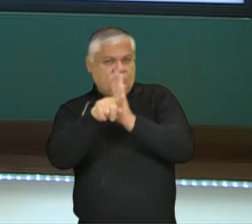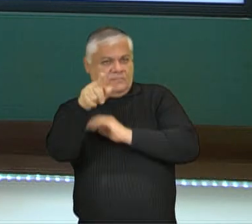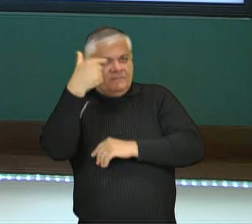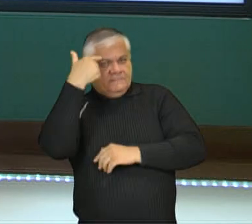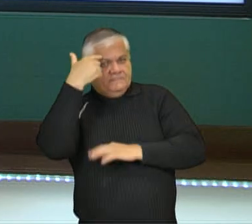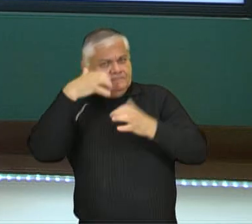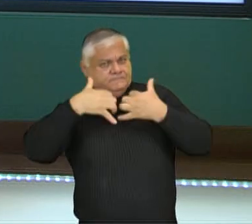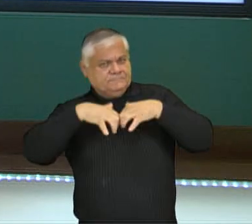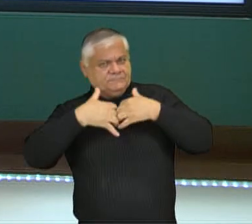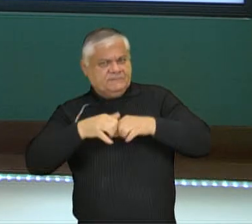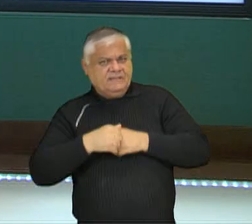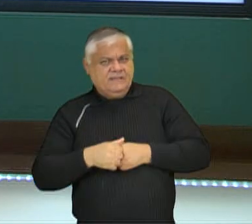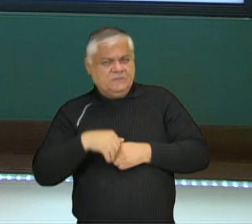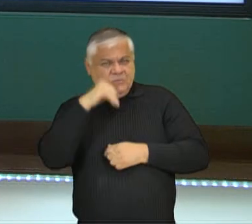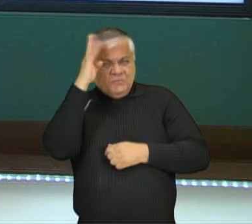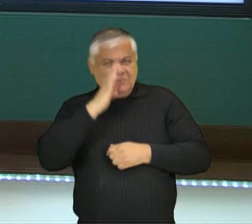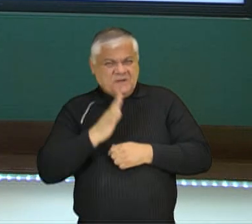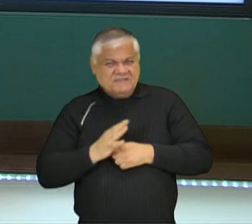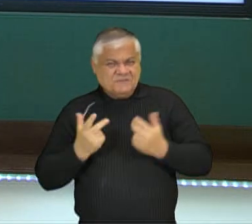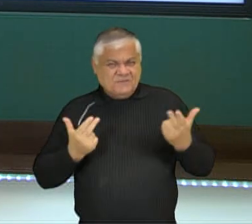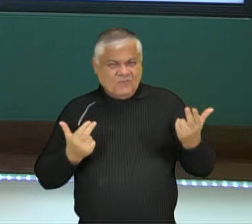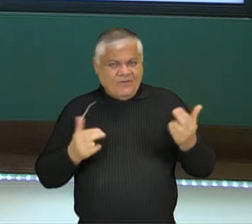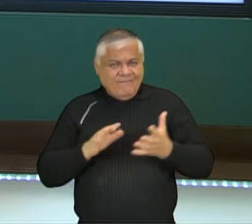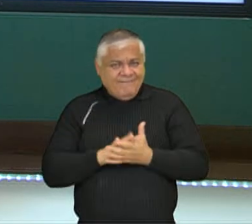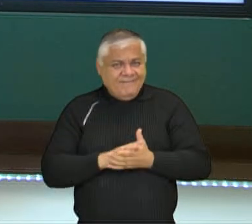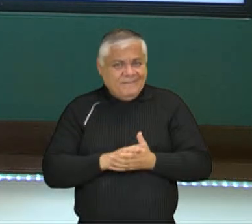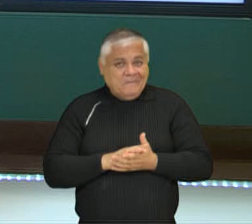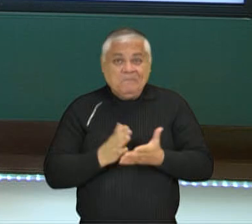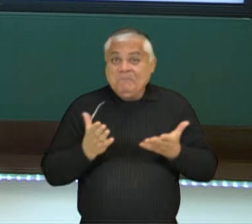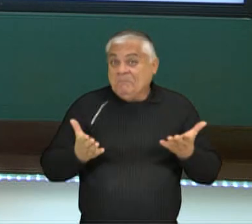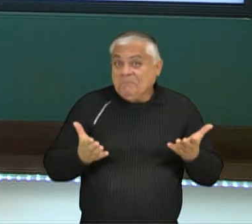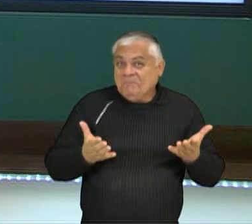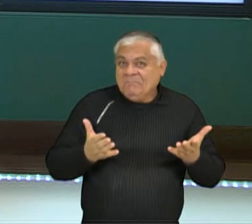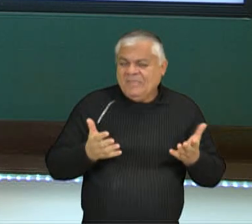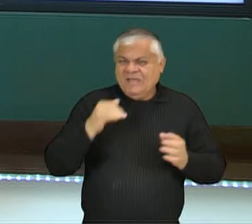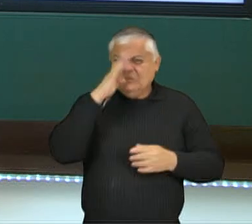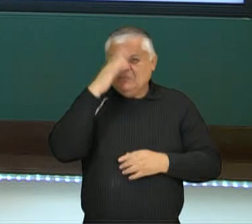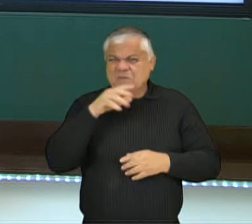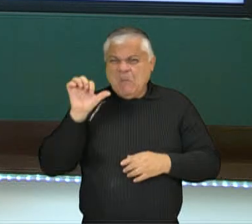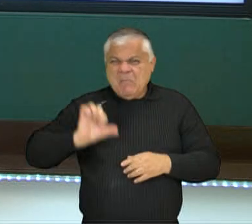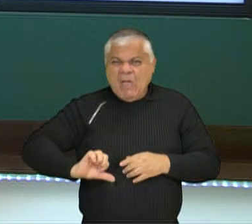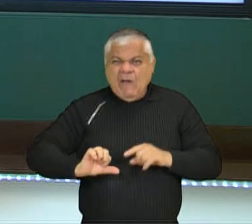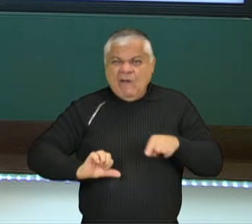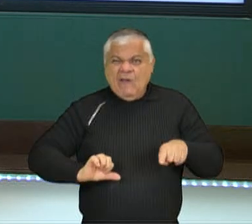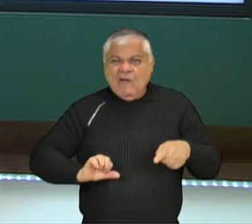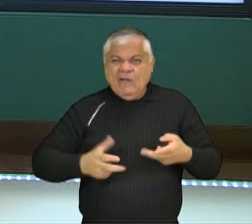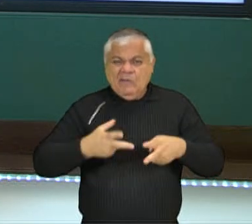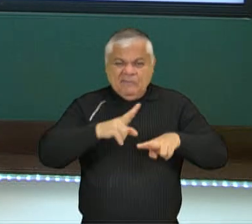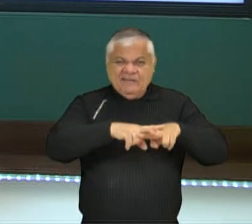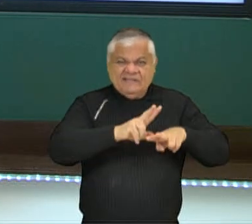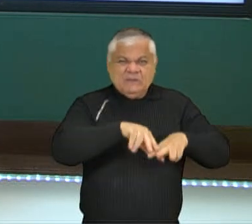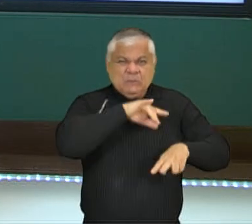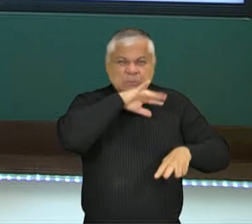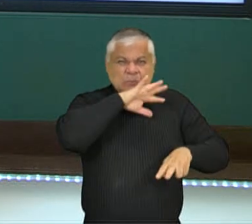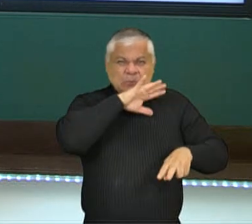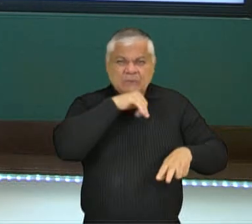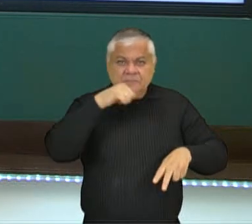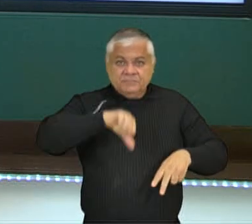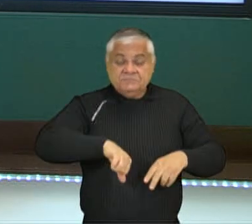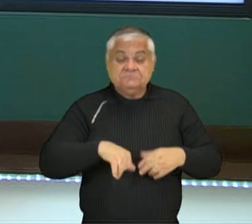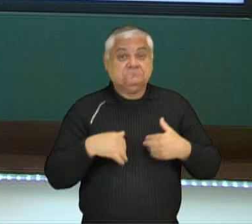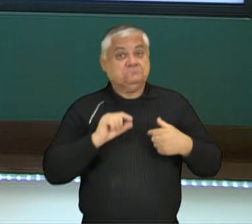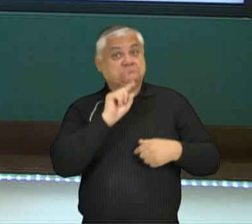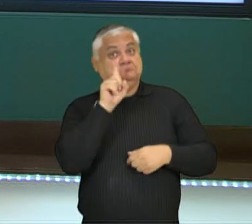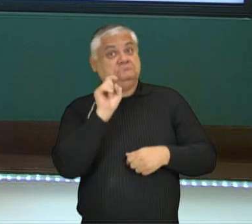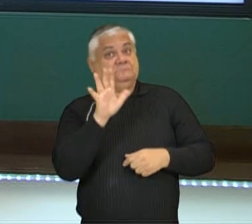pensar. É o mesmo aqui no Brasil? Aqui no Brasil, será que as coisas são piores? para esses presos, né? Bom,